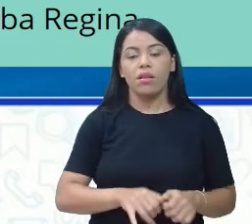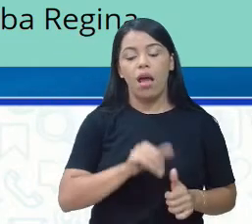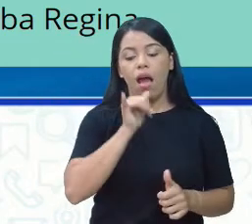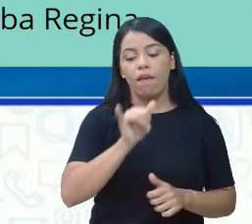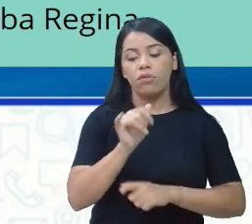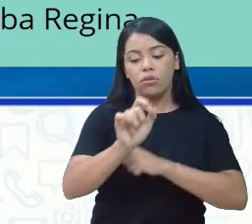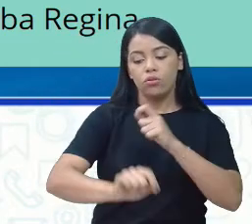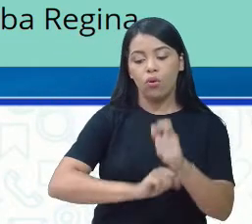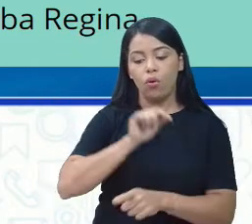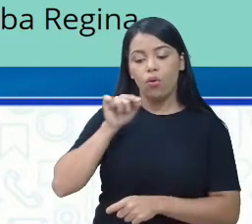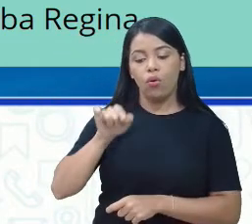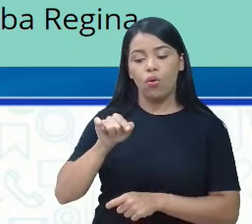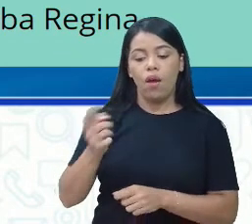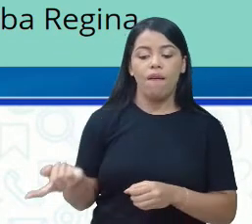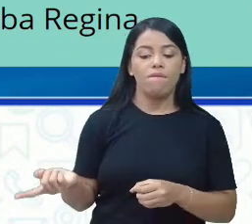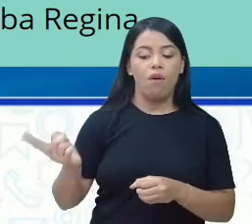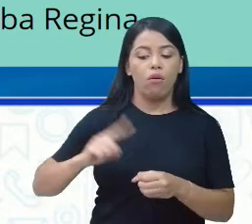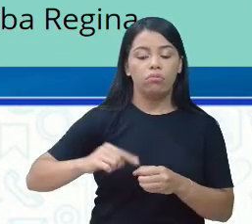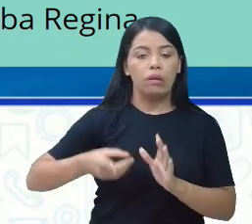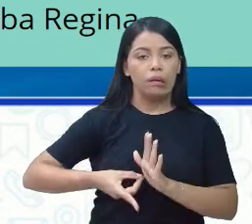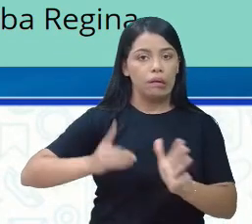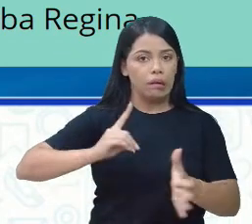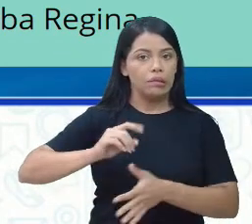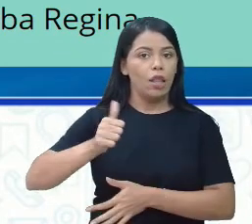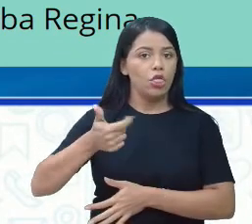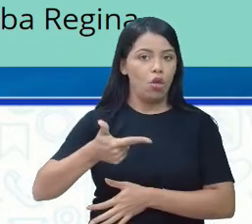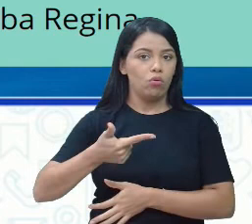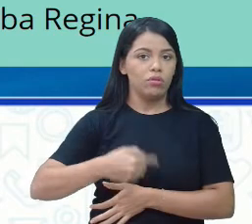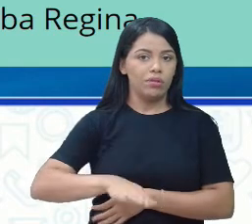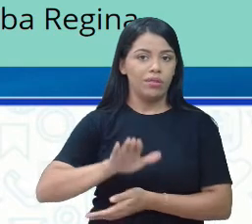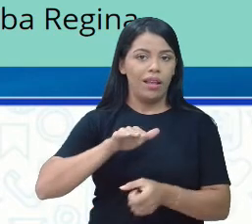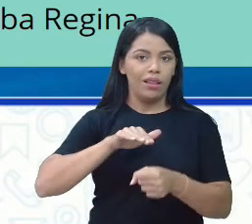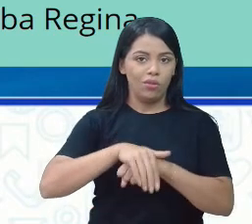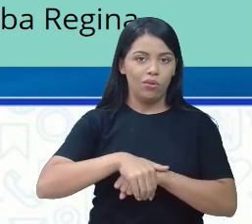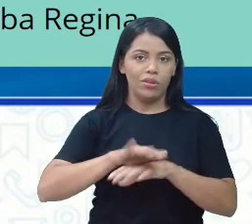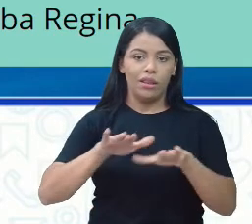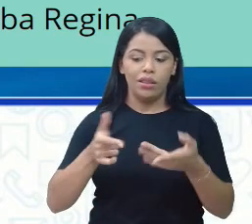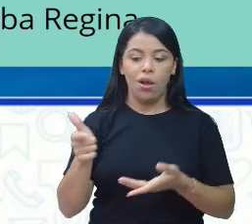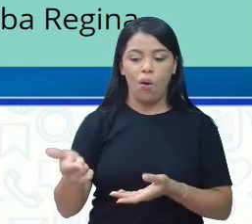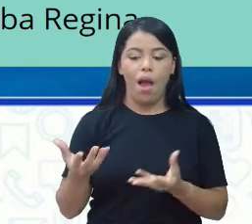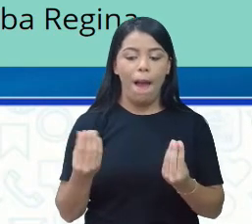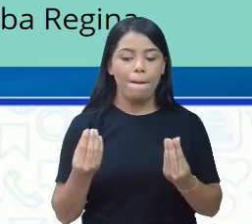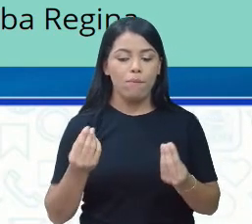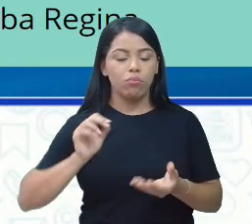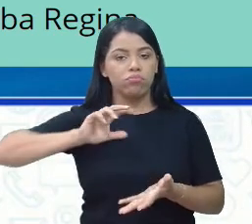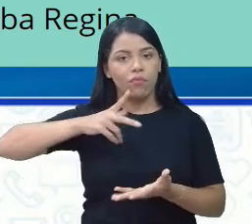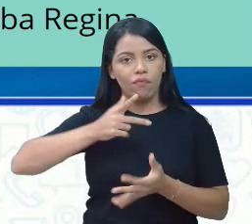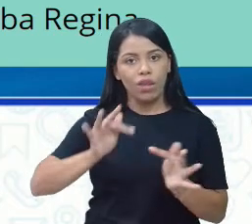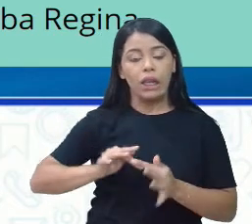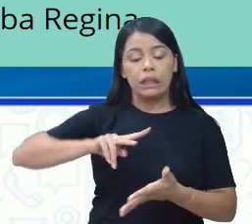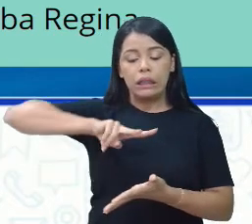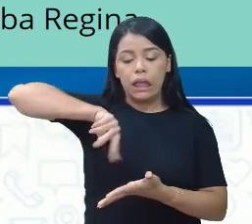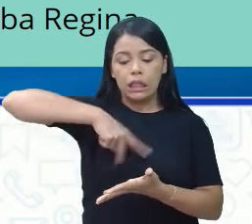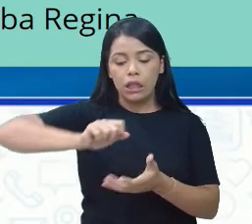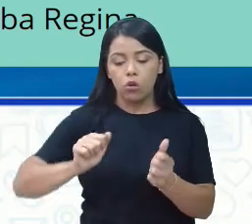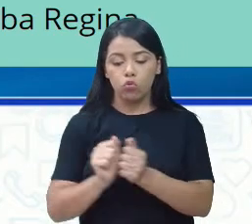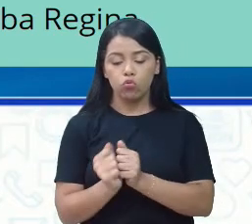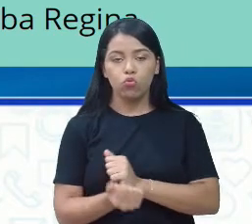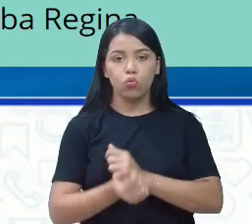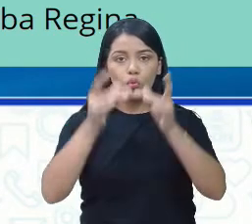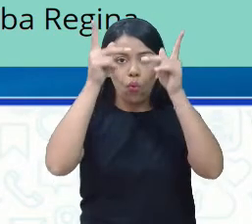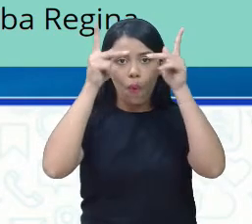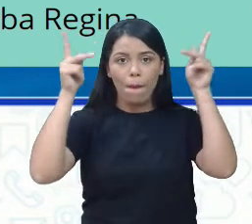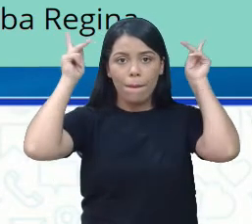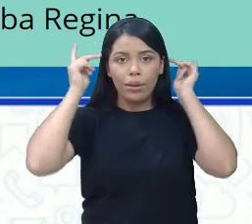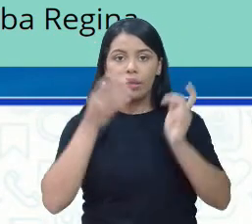para ela voltar antes da meia-noite. Cinderela estava dançando com o príncipe quando viu que